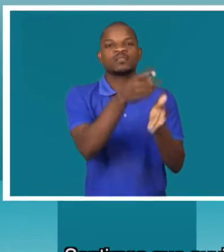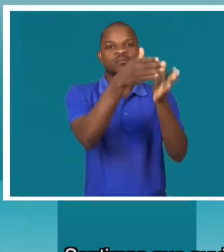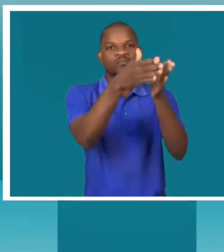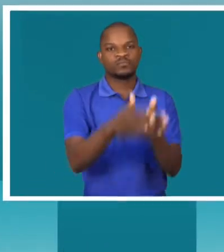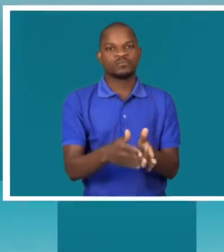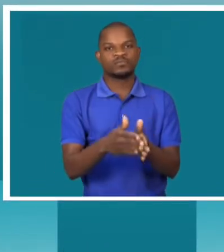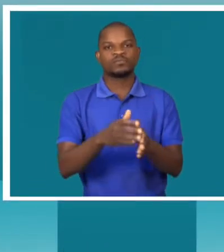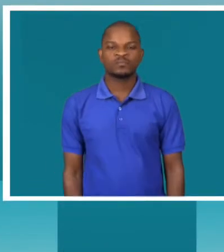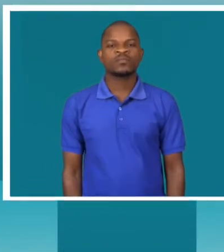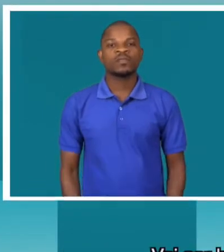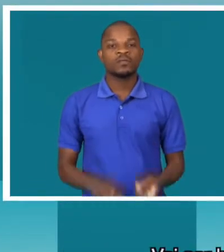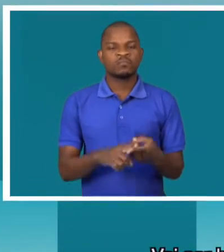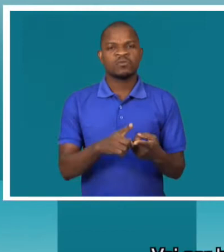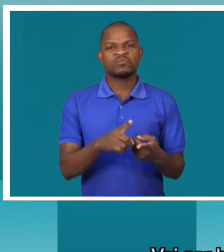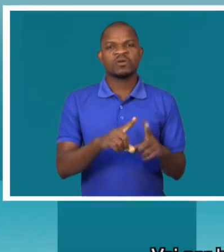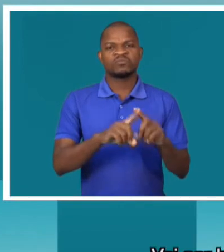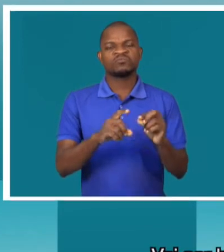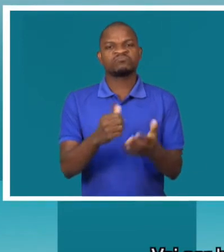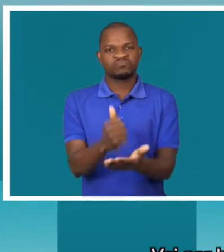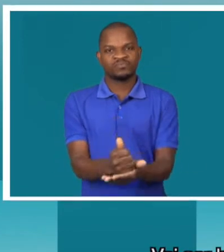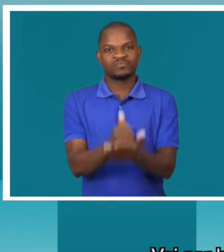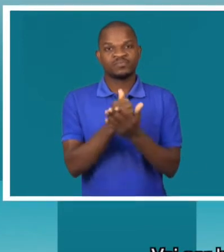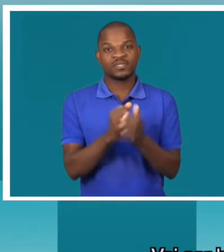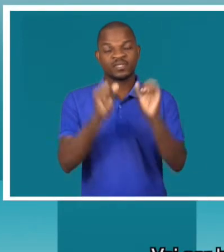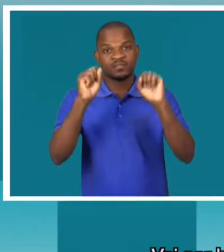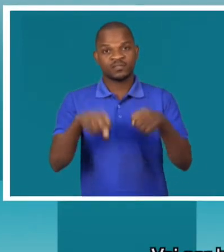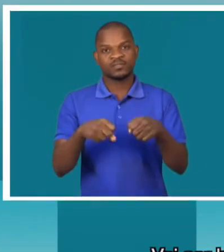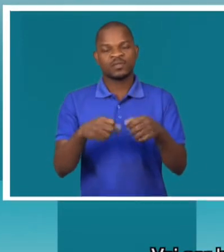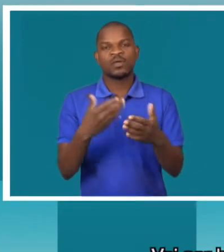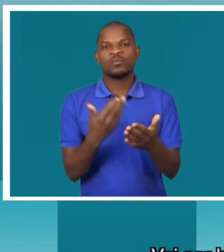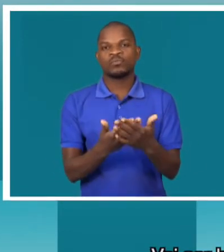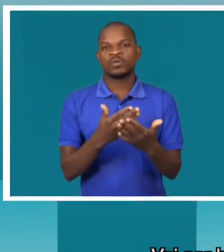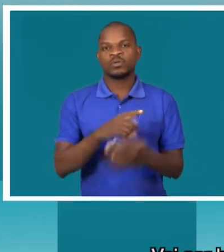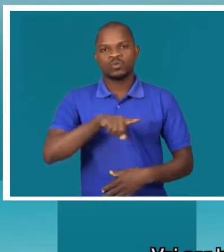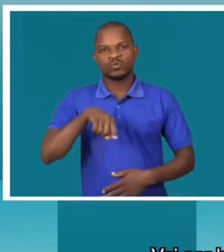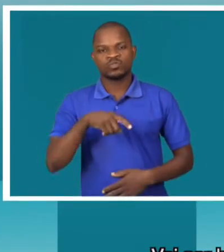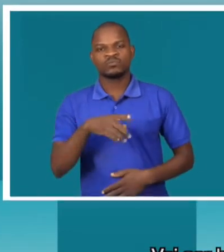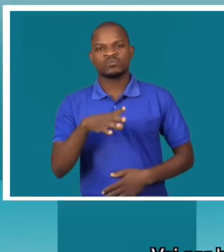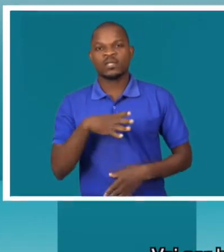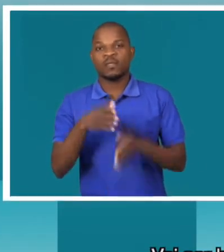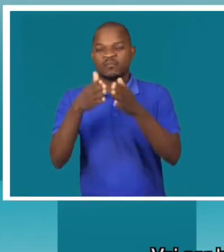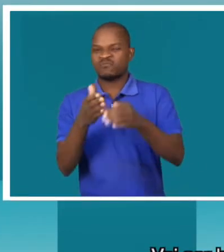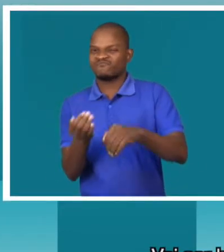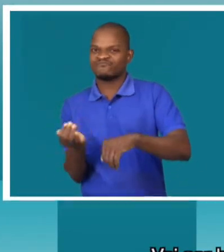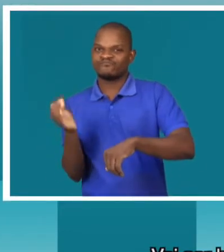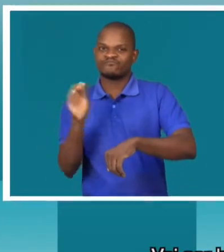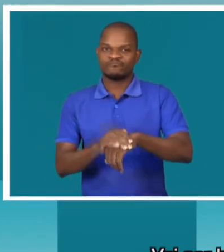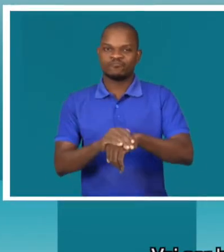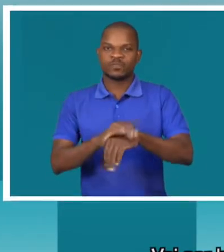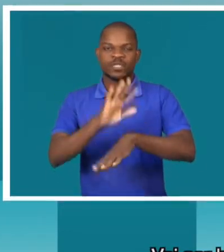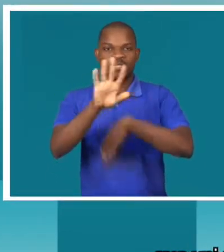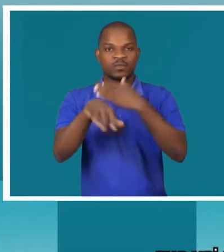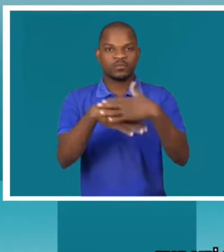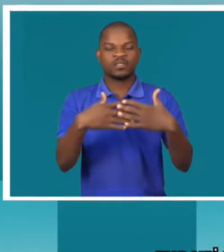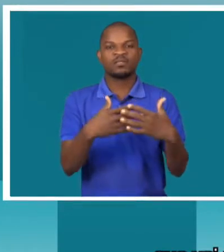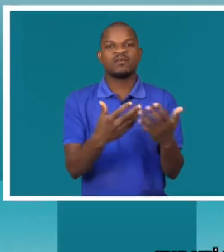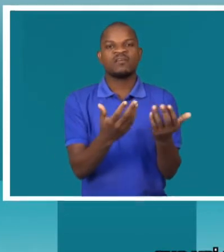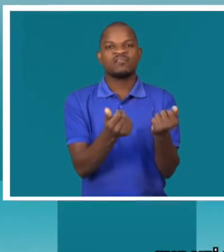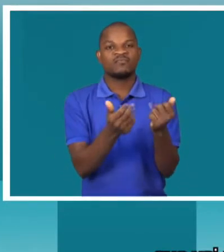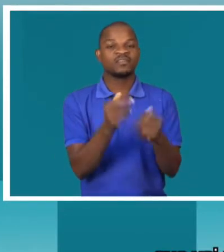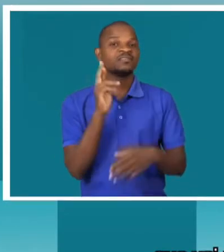pessoa precisa. Vai ser benéfica porque, deste modo, já teremos um especialista lá no gabinete que vai